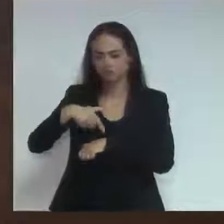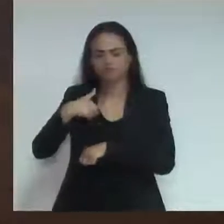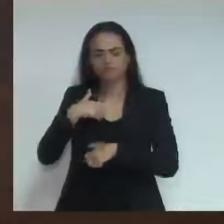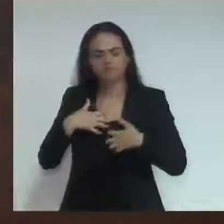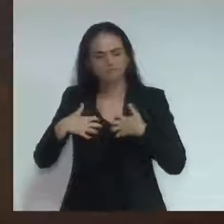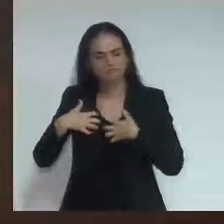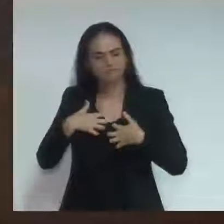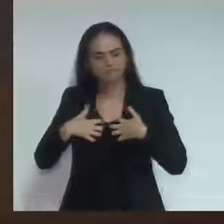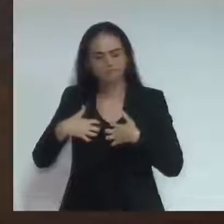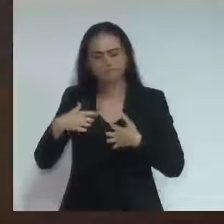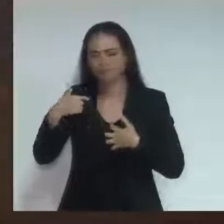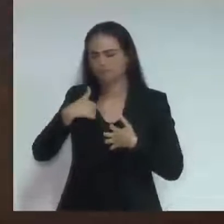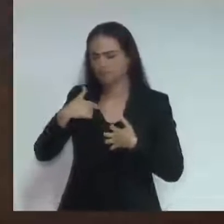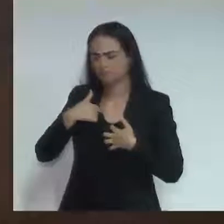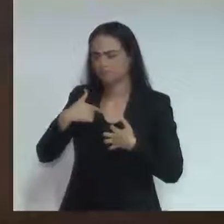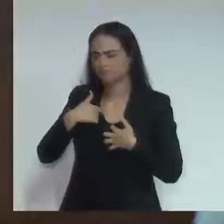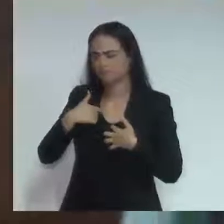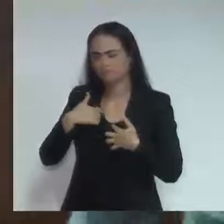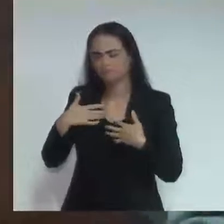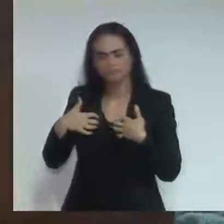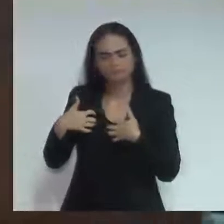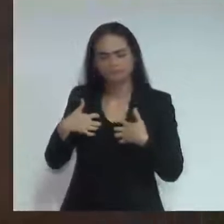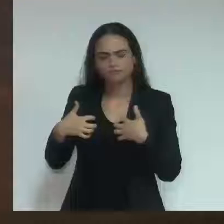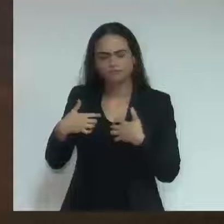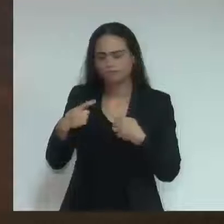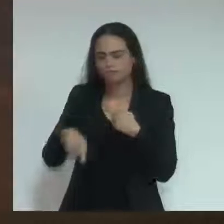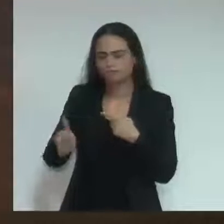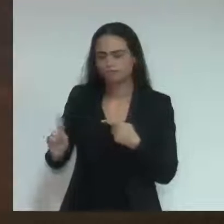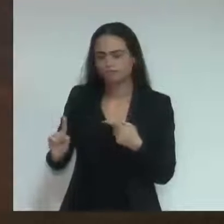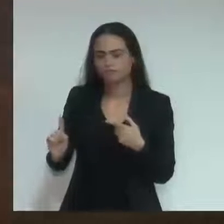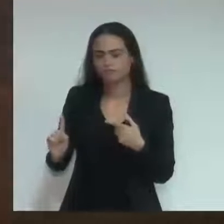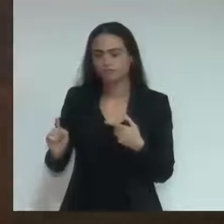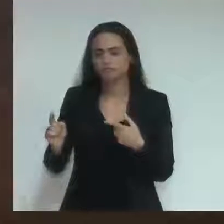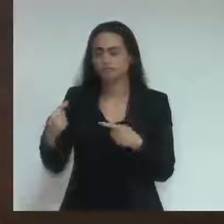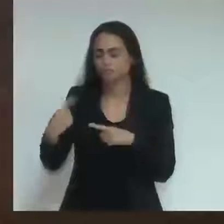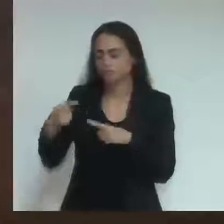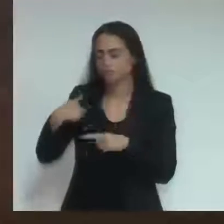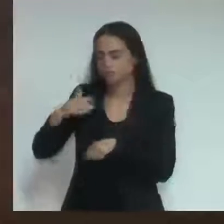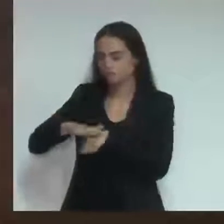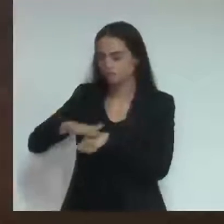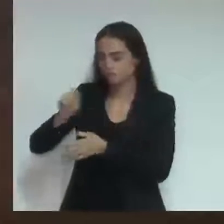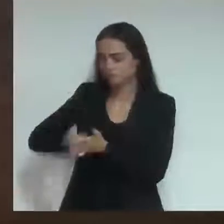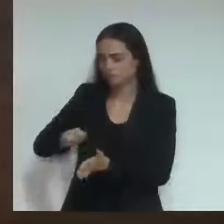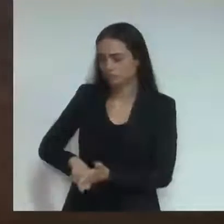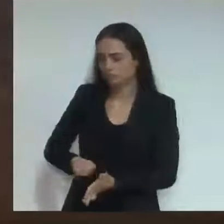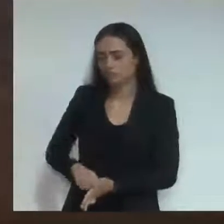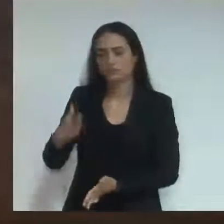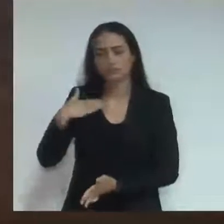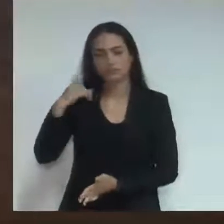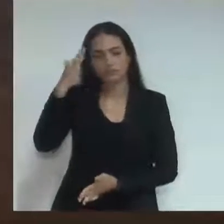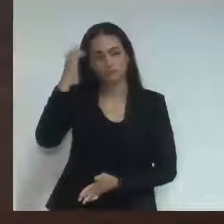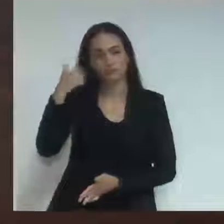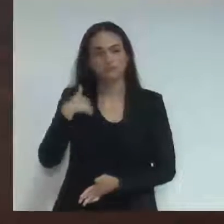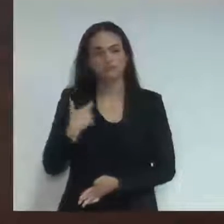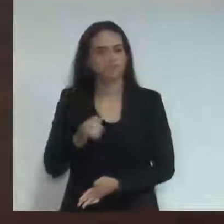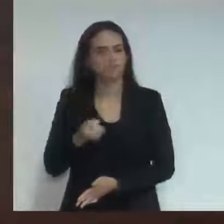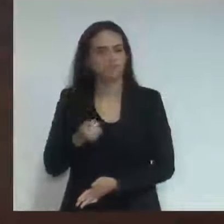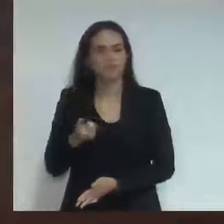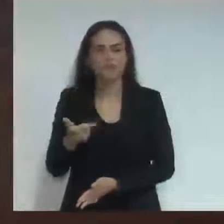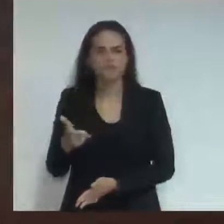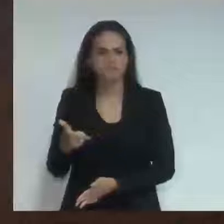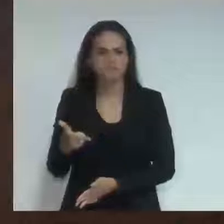documento, eu entendo, presidente, eu entendo, mas saiba que aqui não tem nenhum covarde. Ninguém fez um